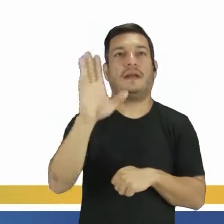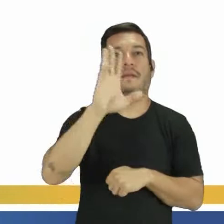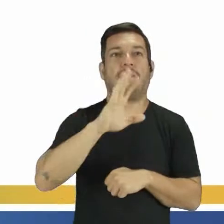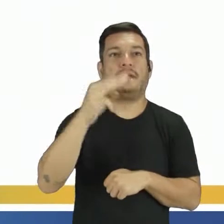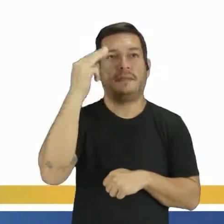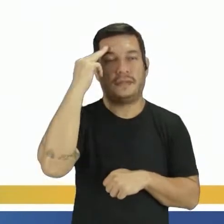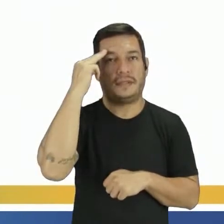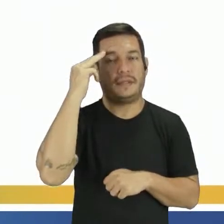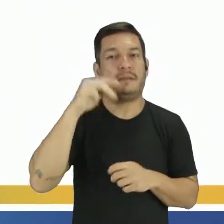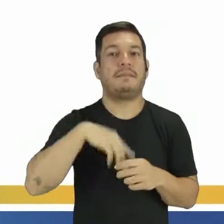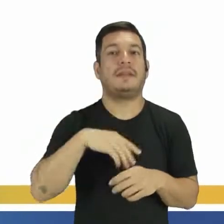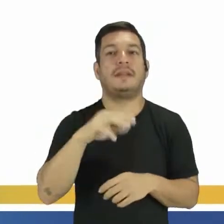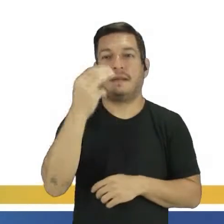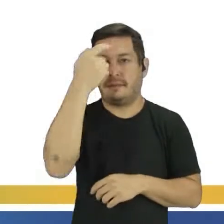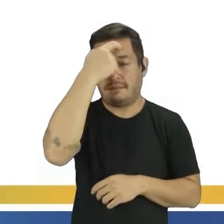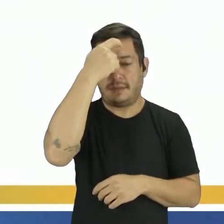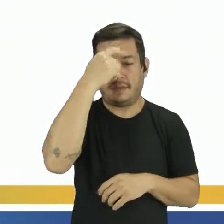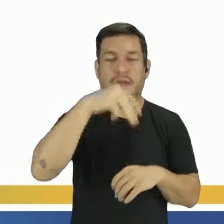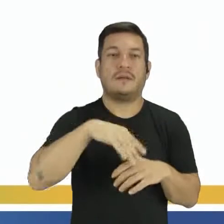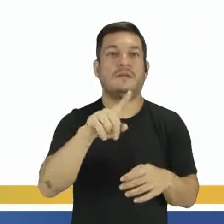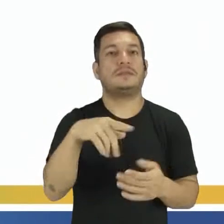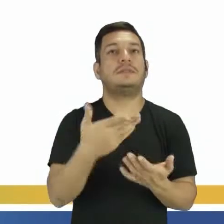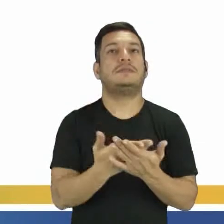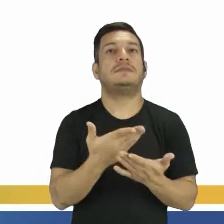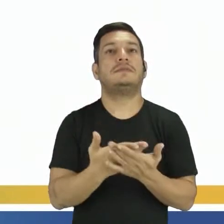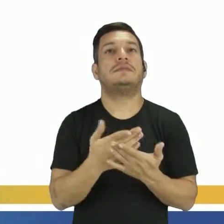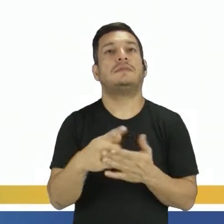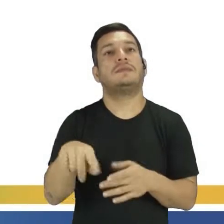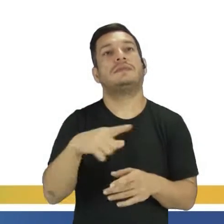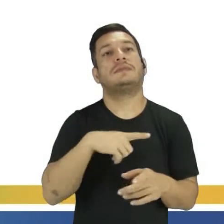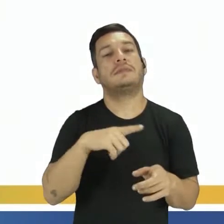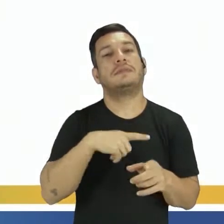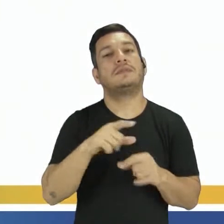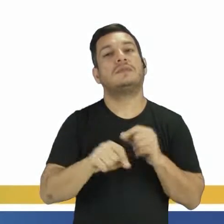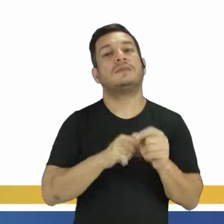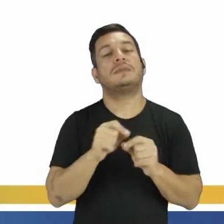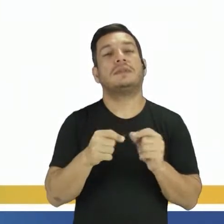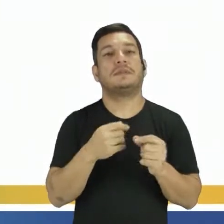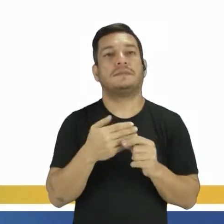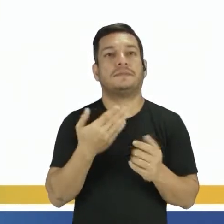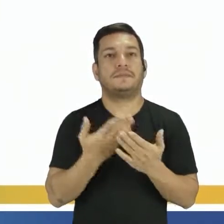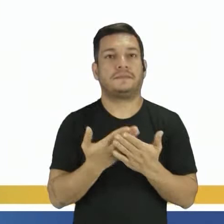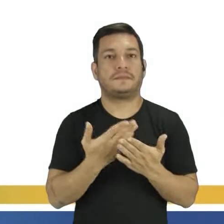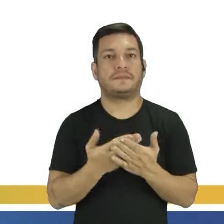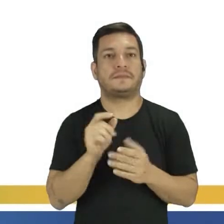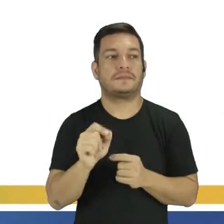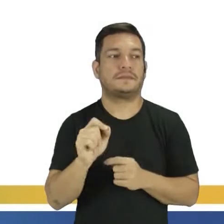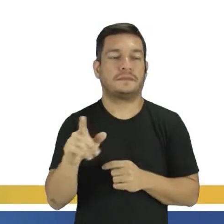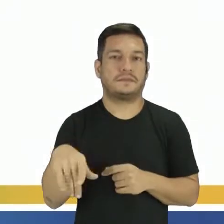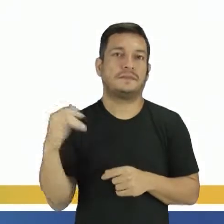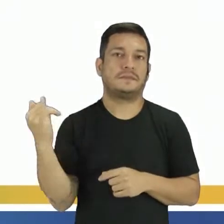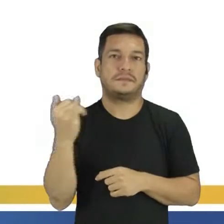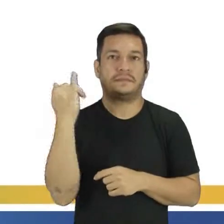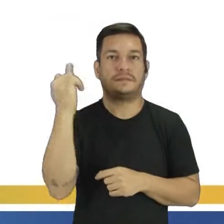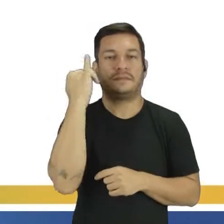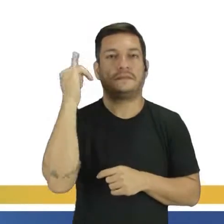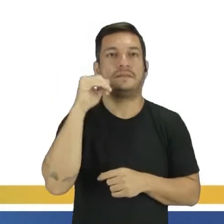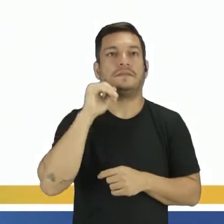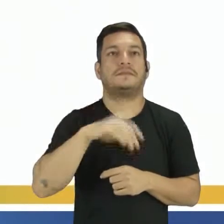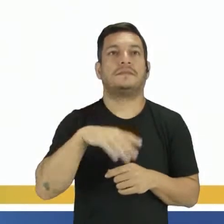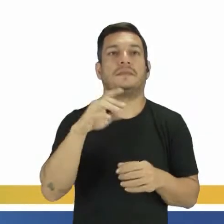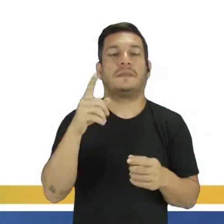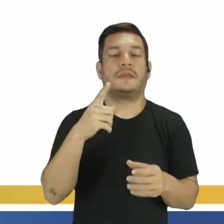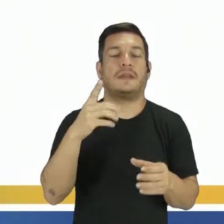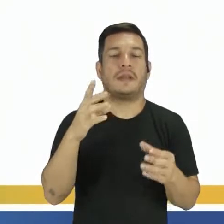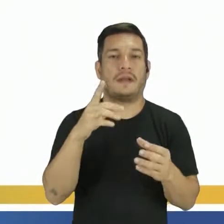existem vários mapas mentais para vocês estudarem, tá? E vocês intensificarem esse estudo que é muito importante. Mitose